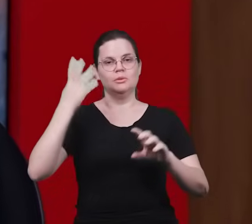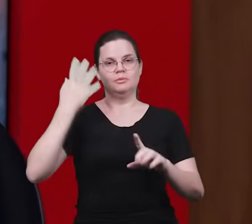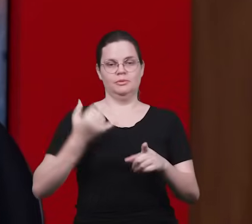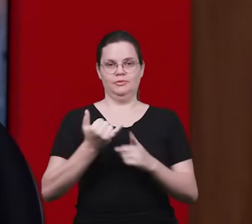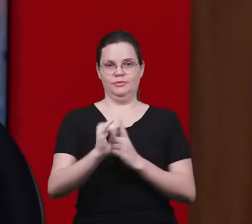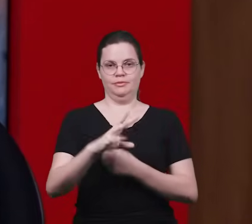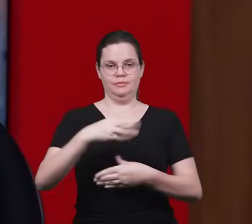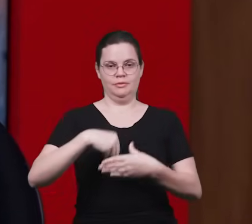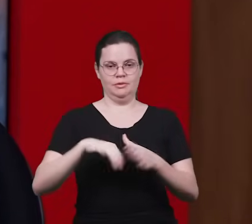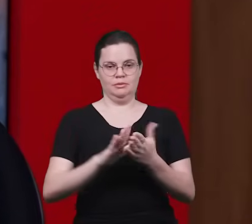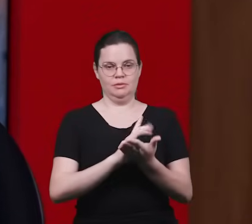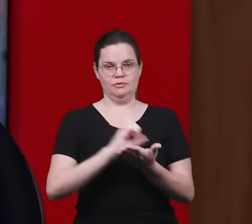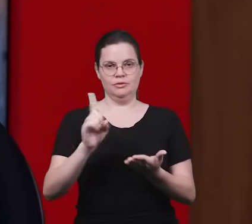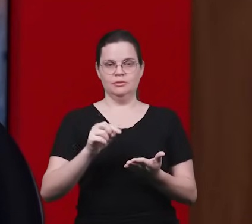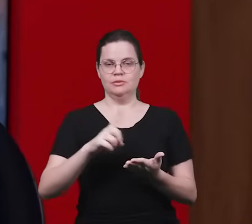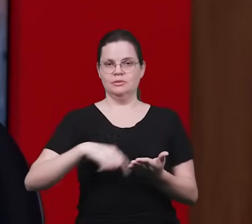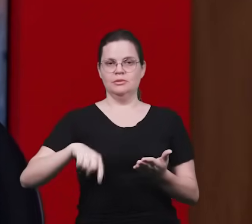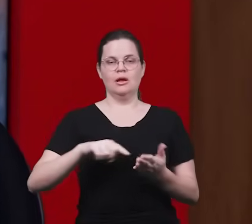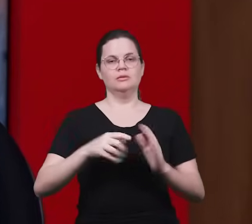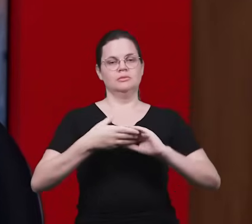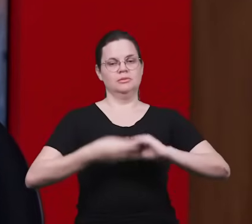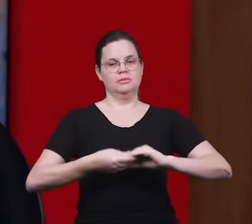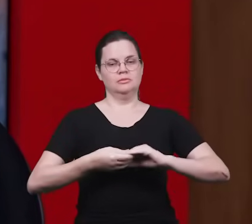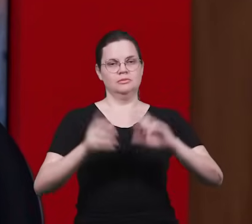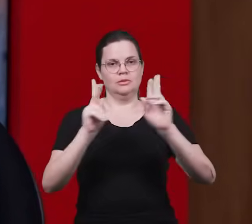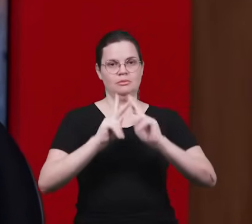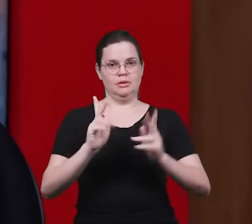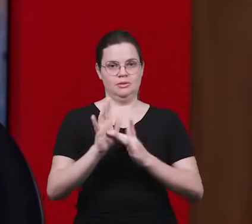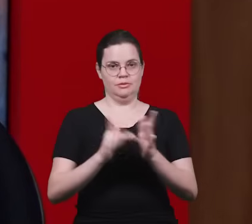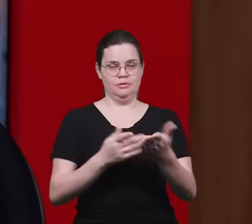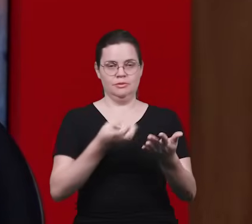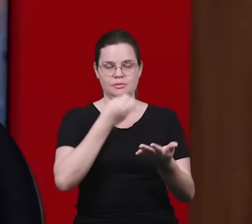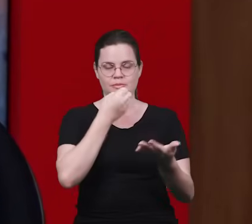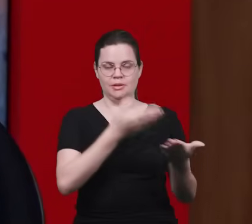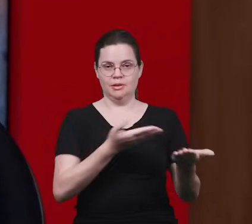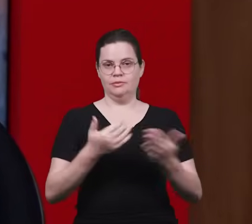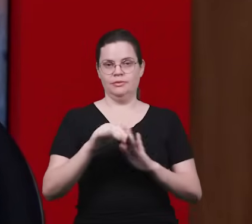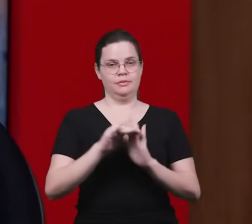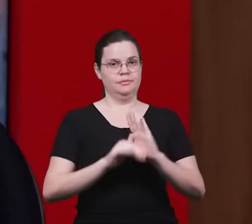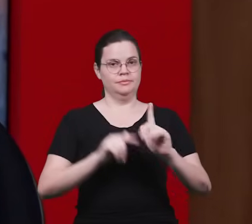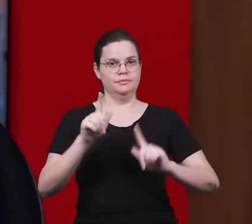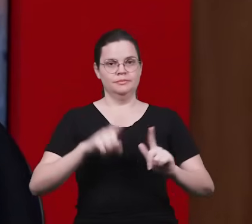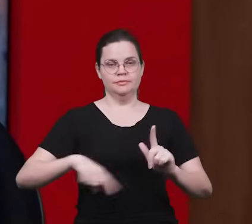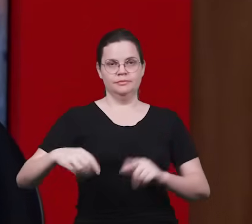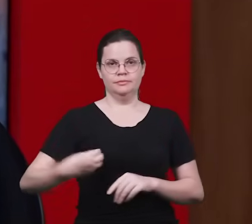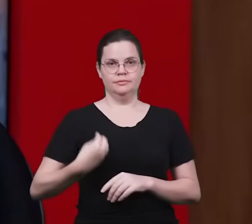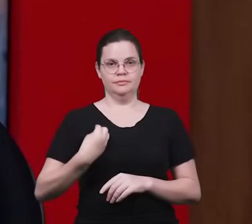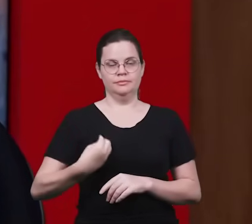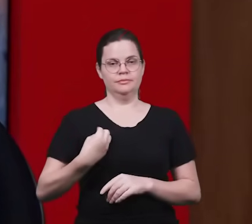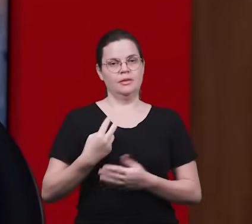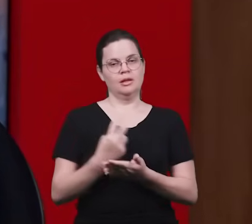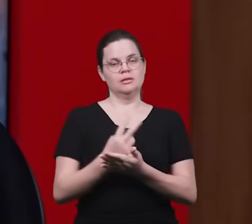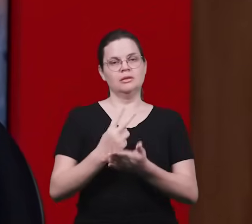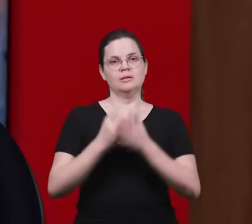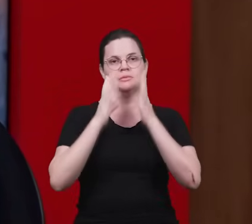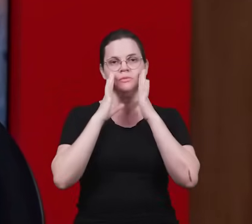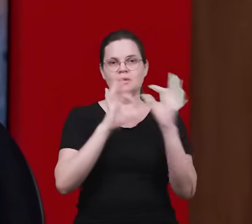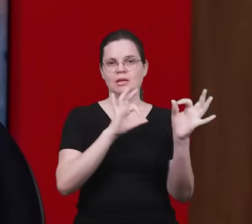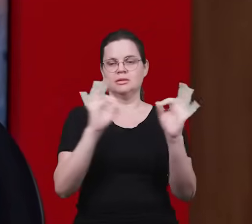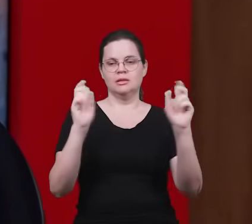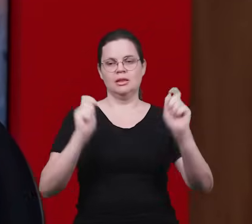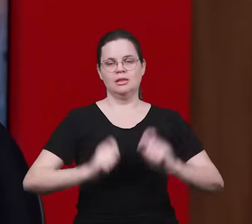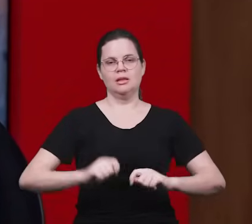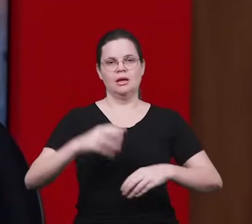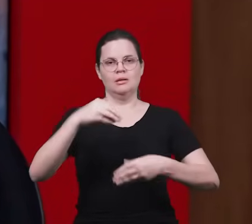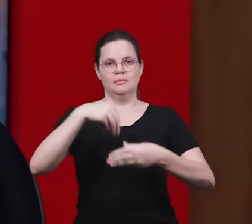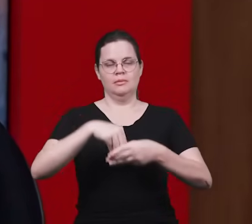Bíblicas. Saúdo com a paz do Senhor Jesus. Todos são bem-vindos a esse programa. Nós estamos presentes nas mídias oficiais